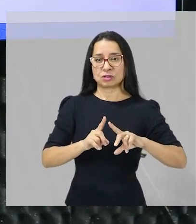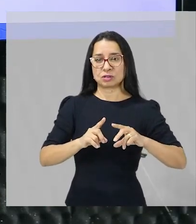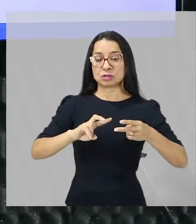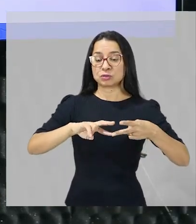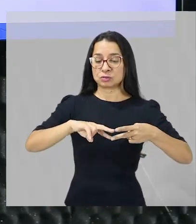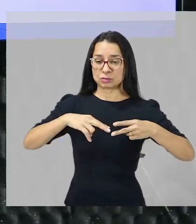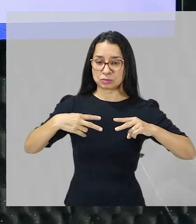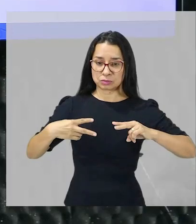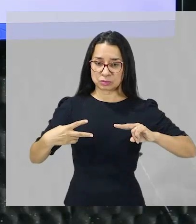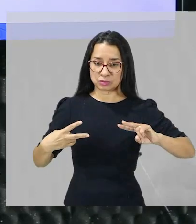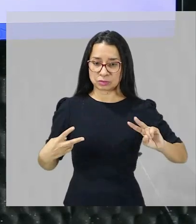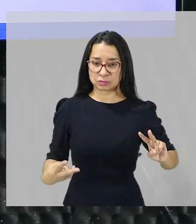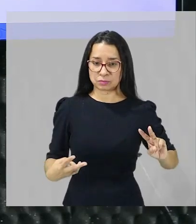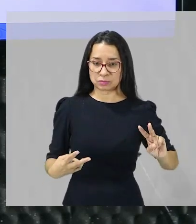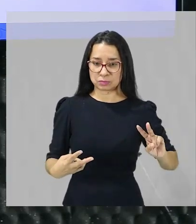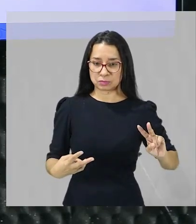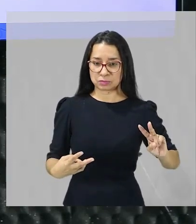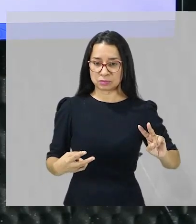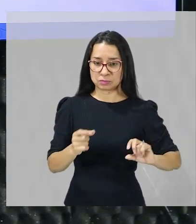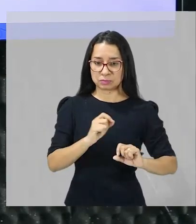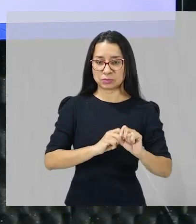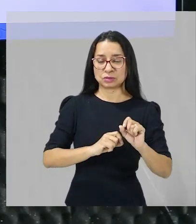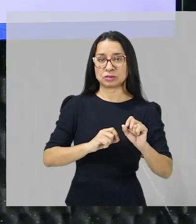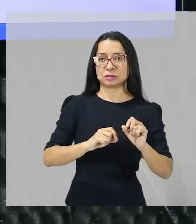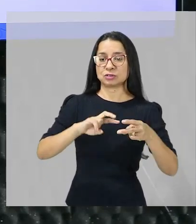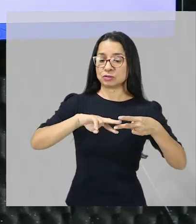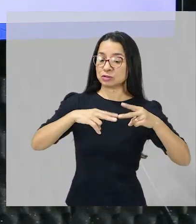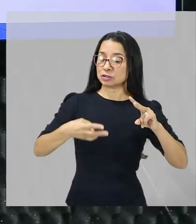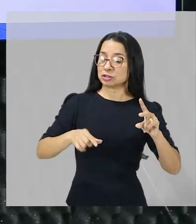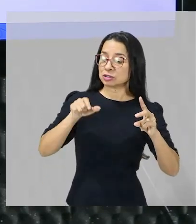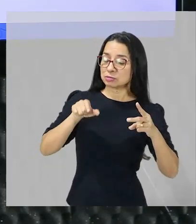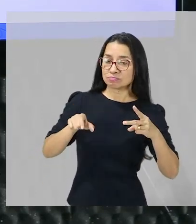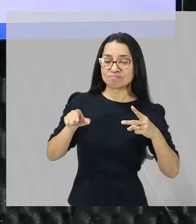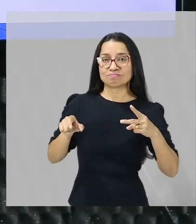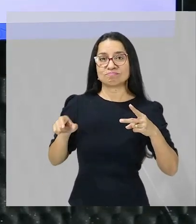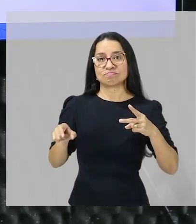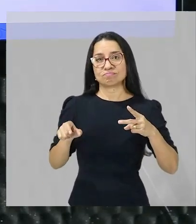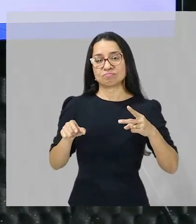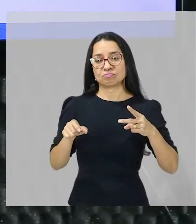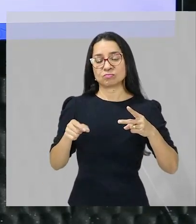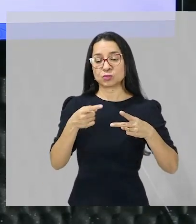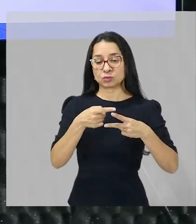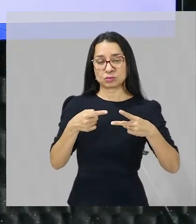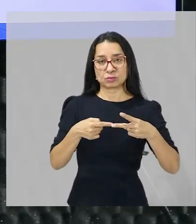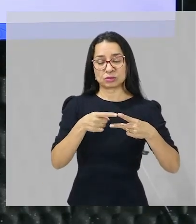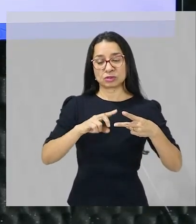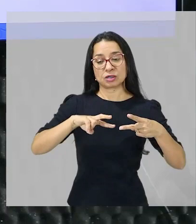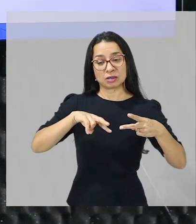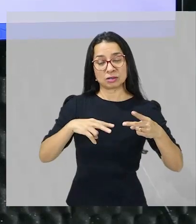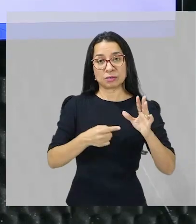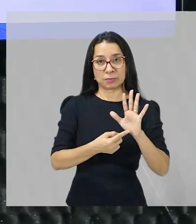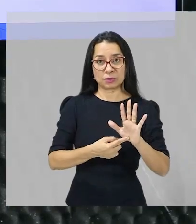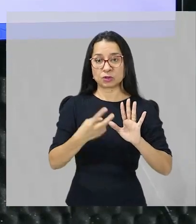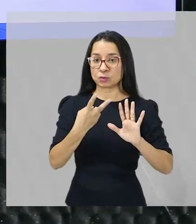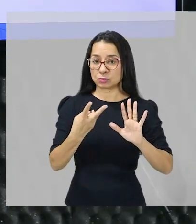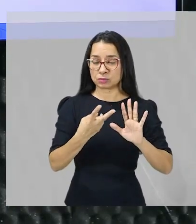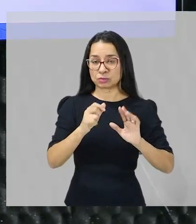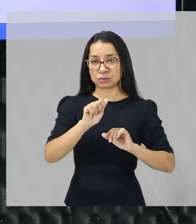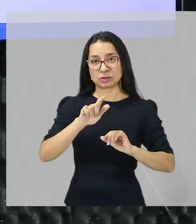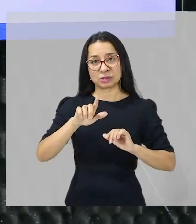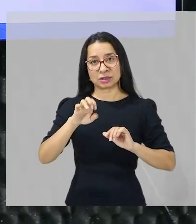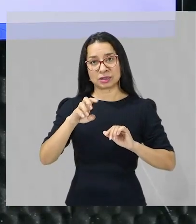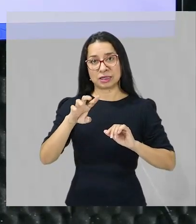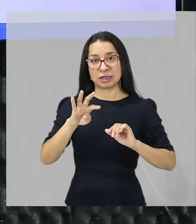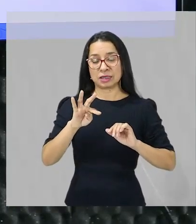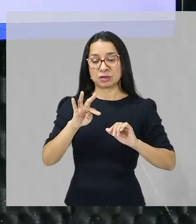alelos recessivos. Quando eu tenho alelos, um gene apresentando os dois alelos, o dominante e o recessivo, a gente diz que